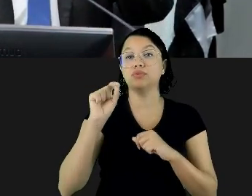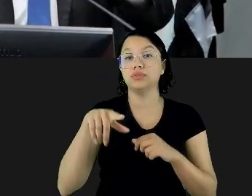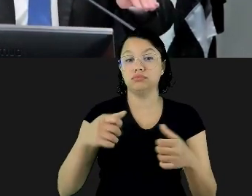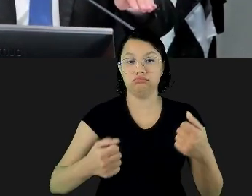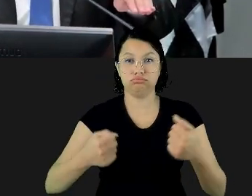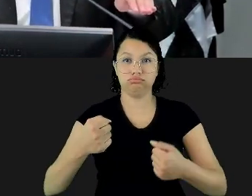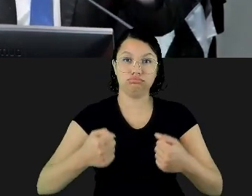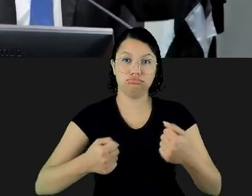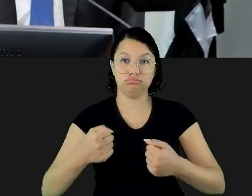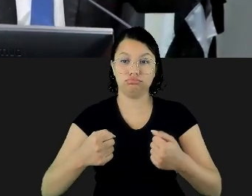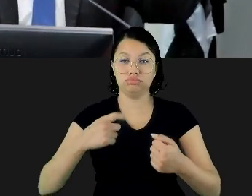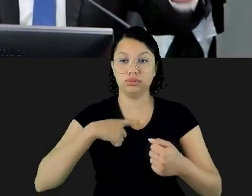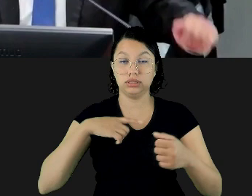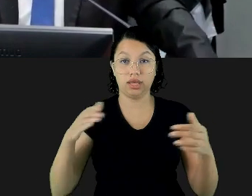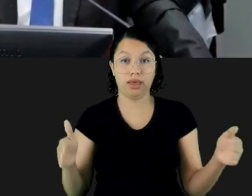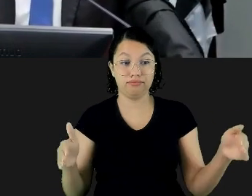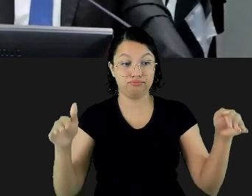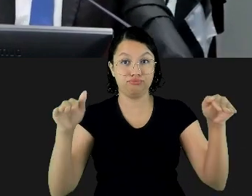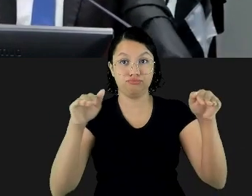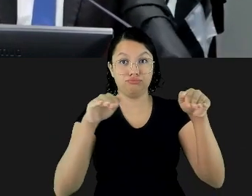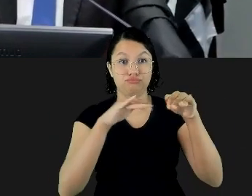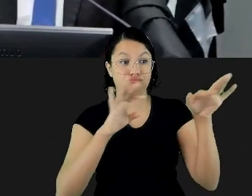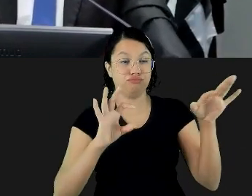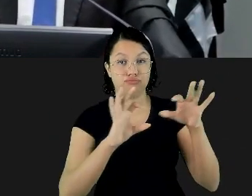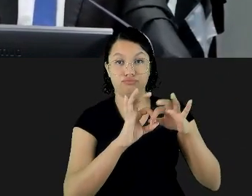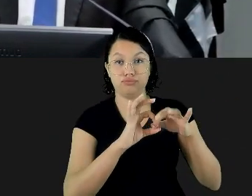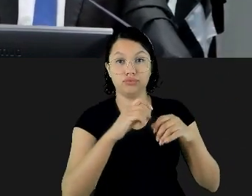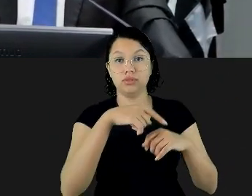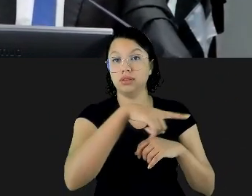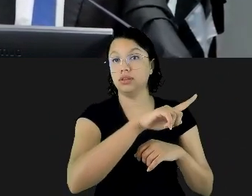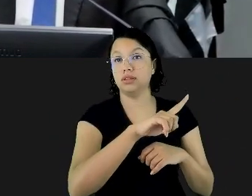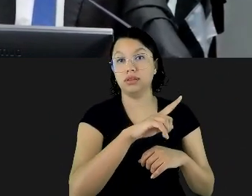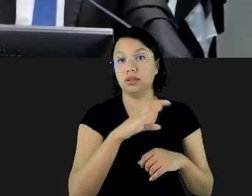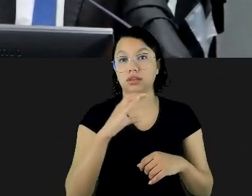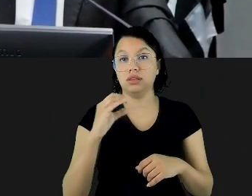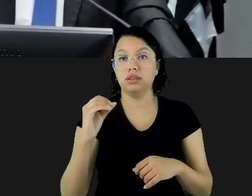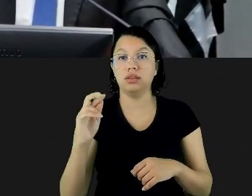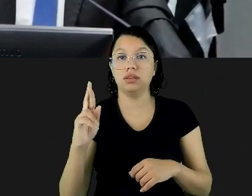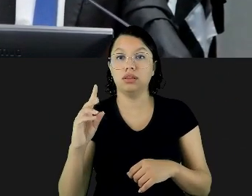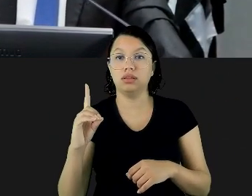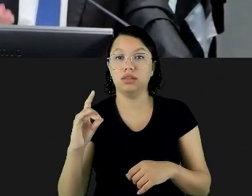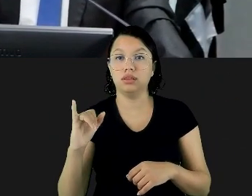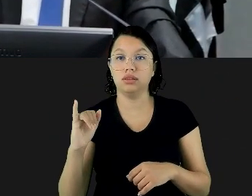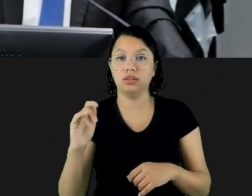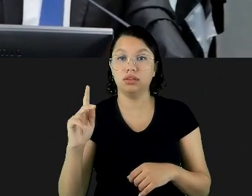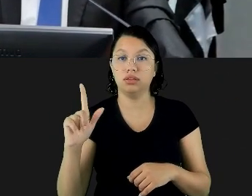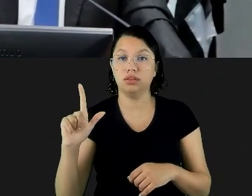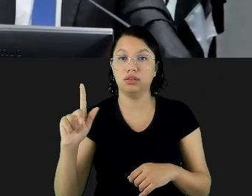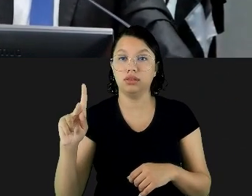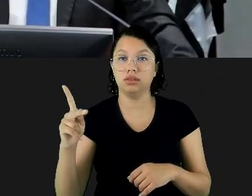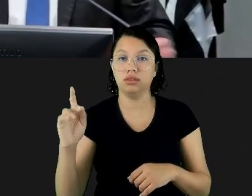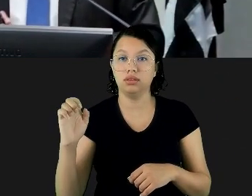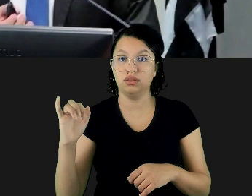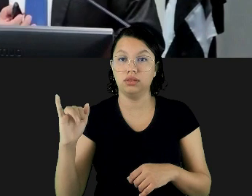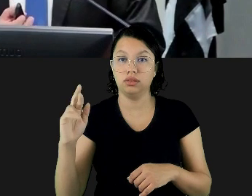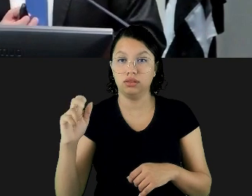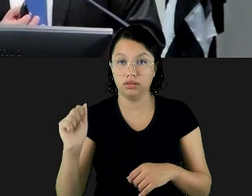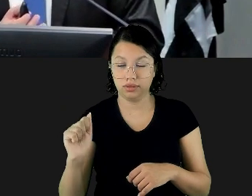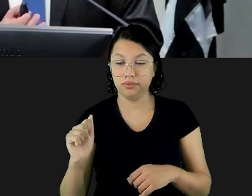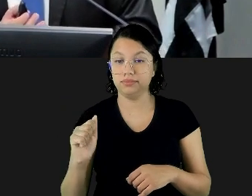ponte, atravessar e ir até a Cordilheira dos Andes. Para vocês terem uma noção do que isso vai